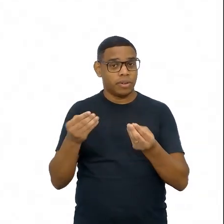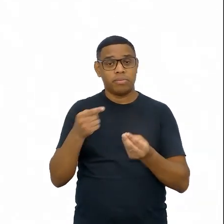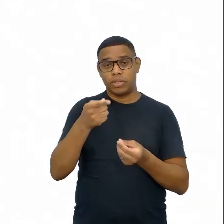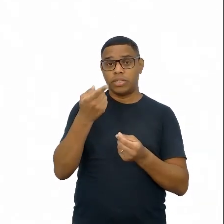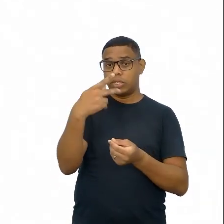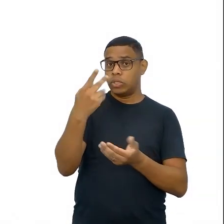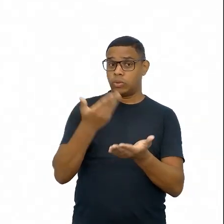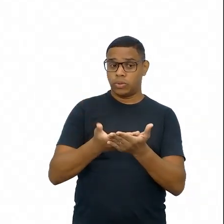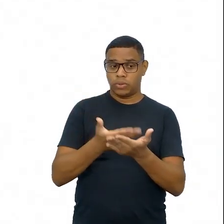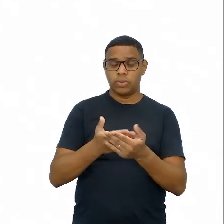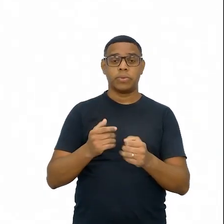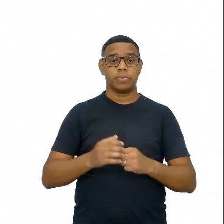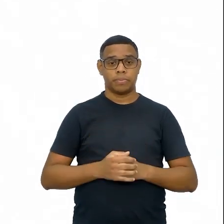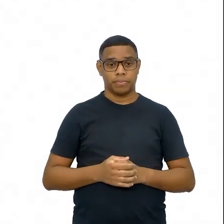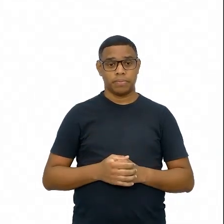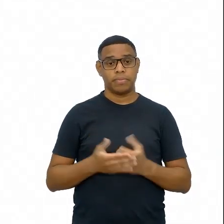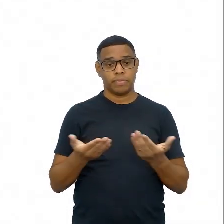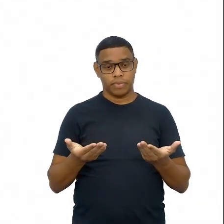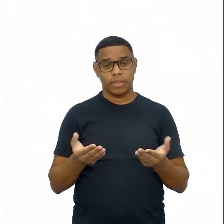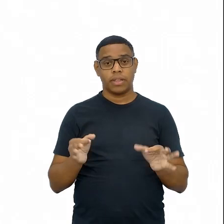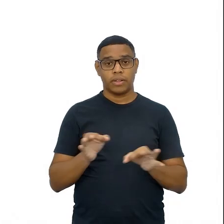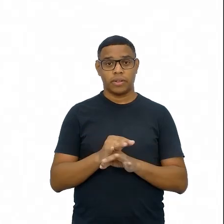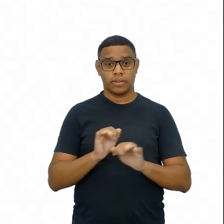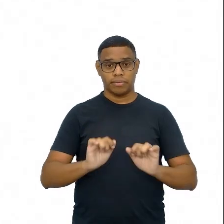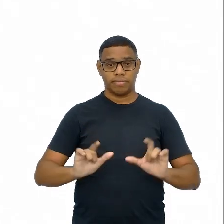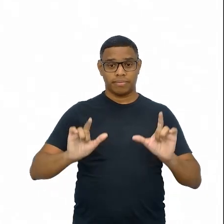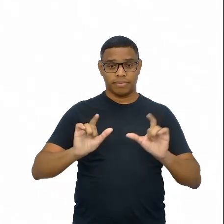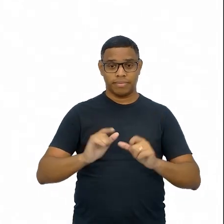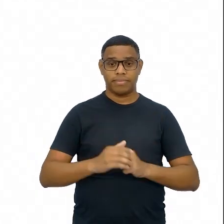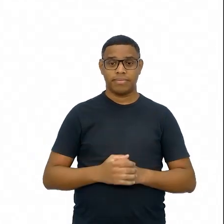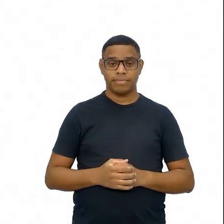seus estudos. E agora eu vou voltar aqui,